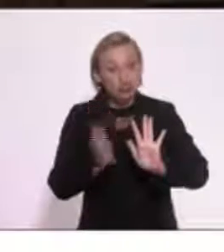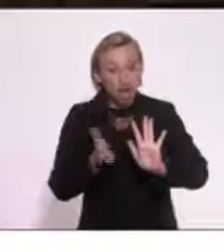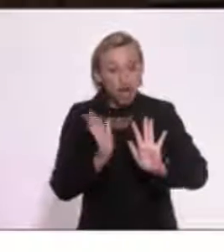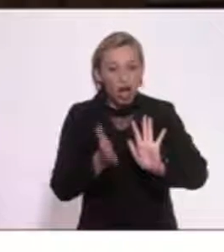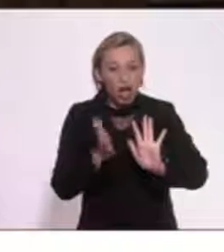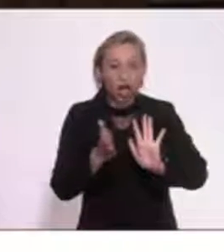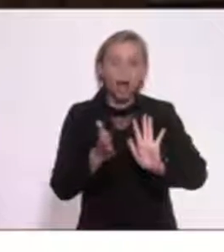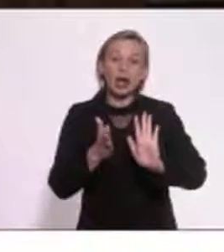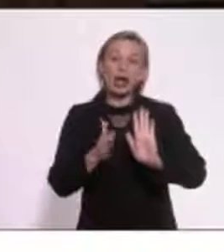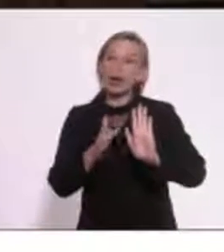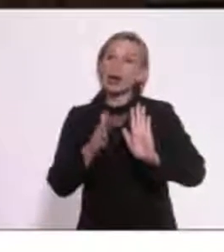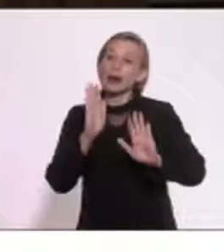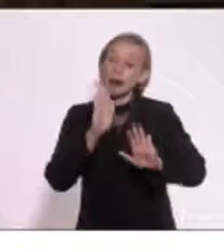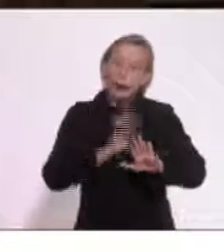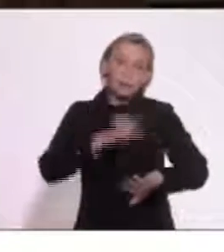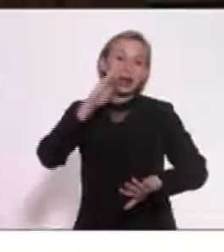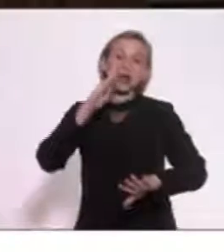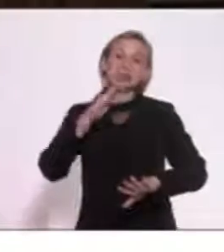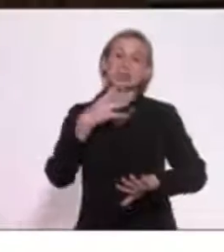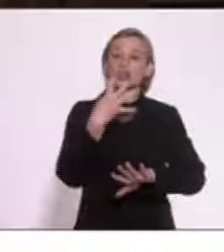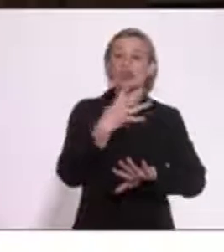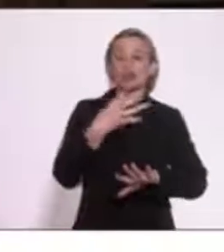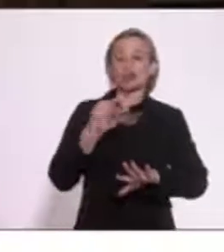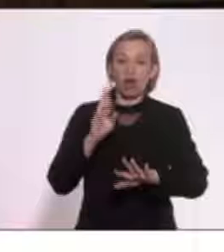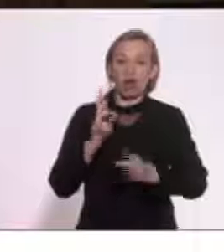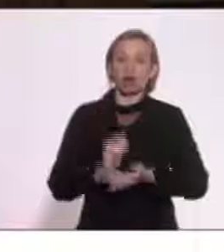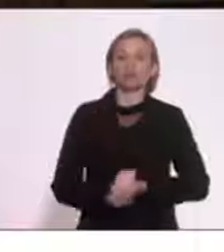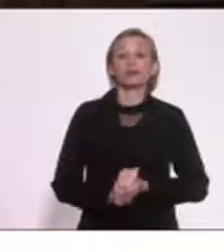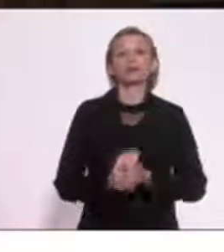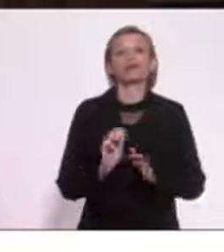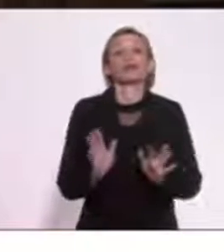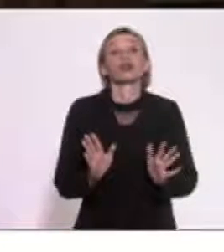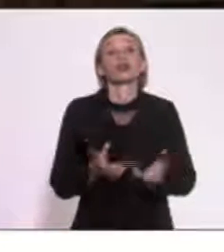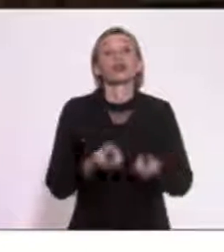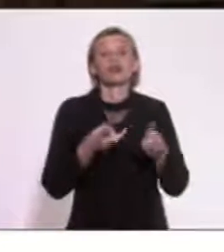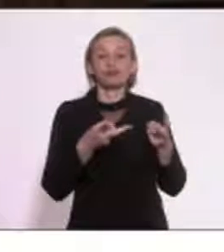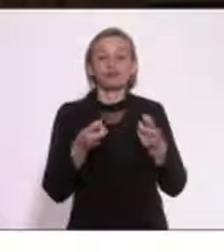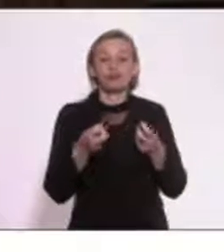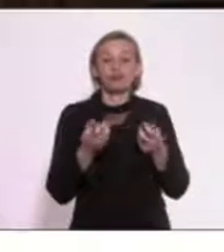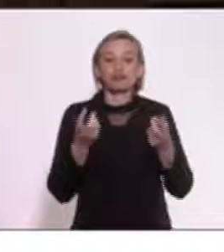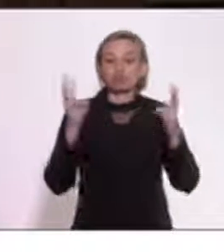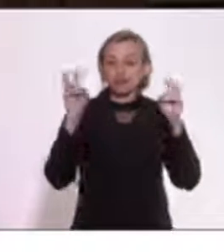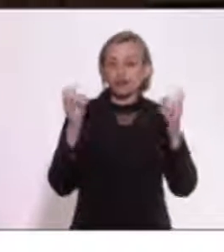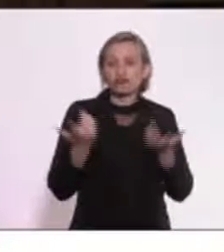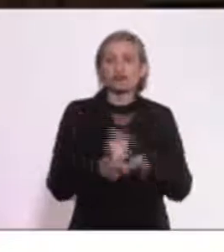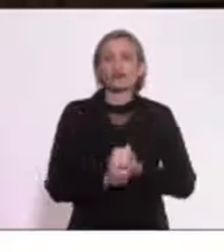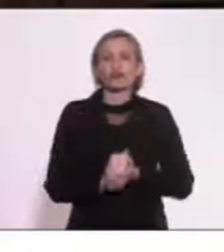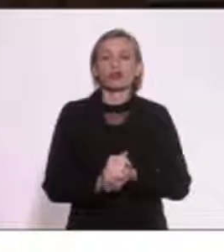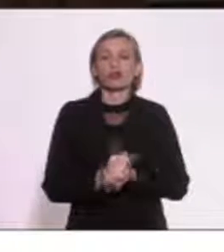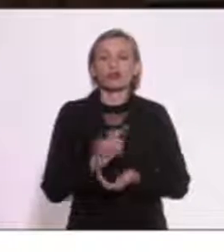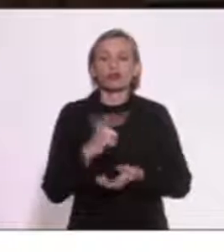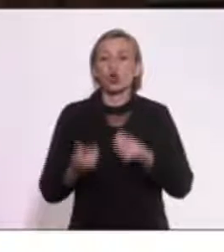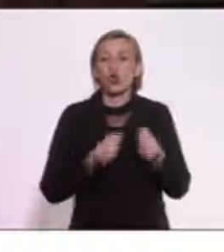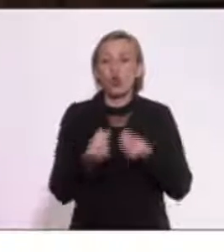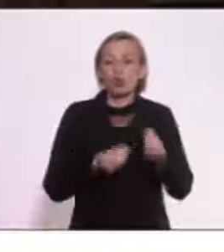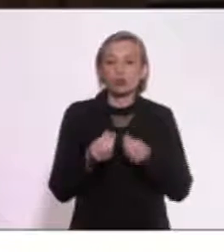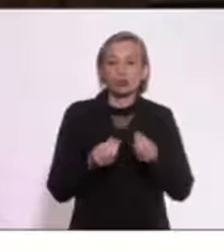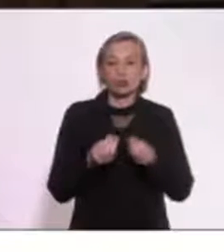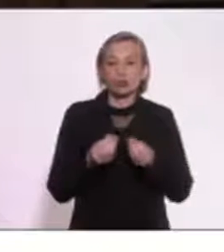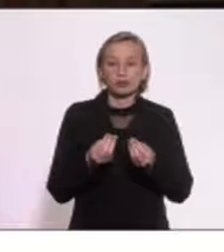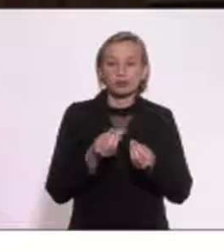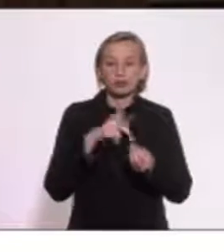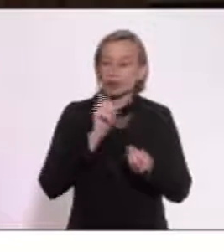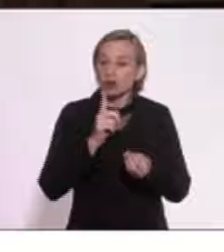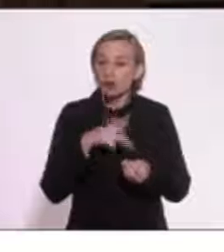além de R$ 4,00. Dentro dessa questão, eu acho que não há como deixar de destacar também, que